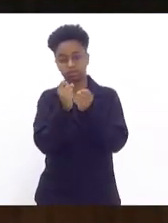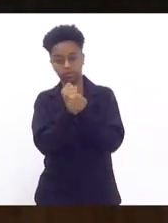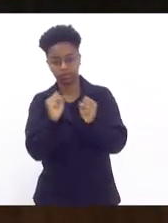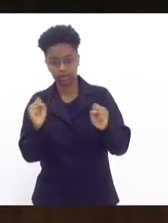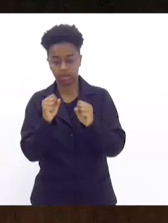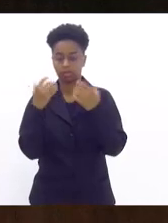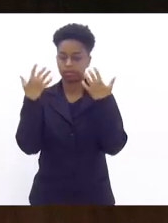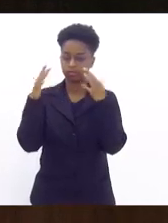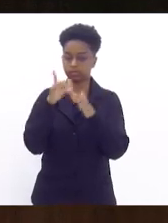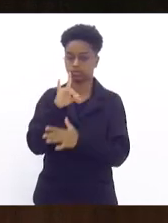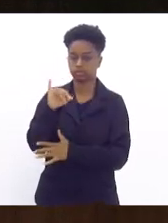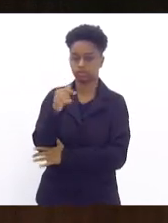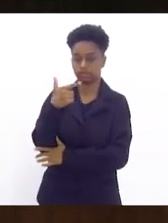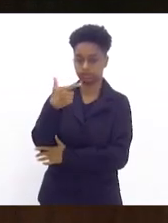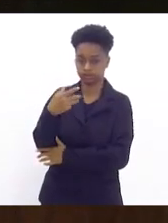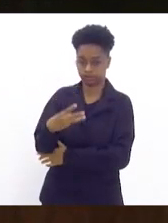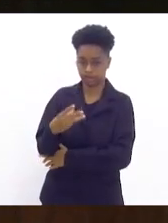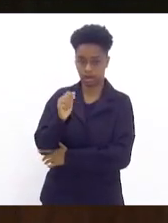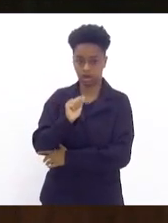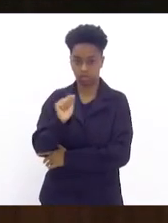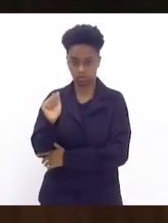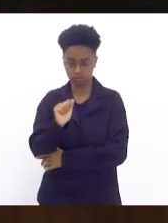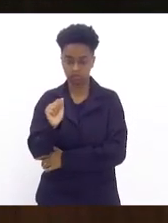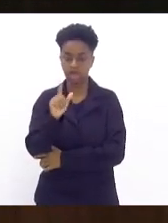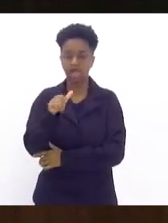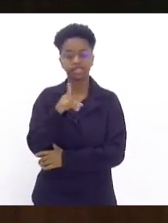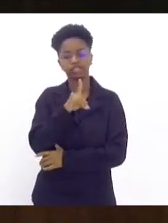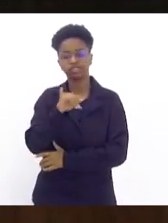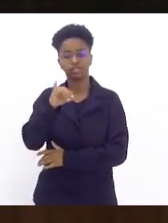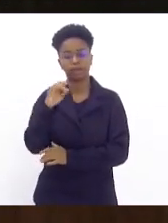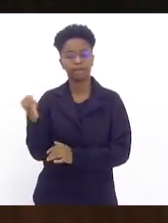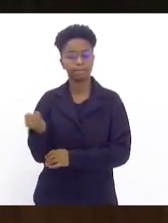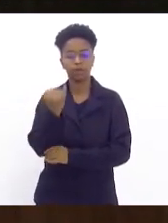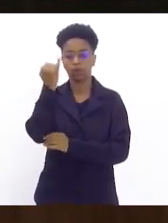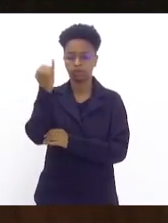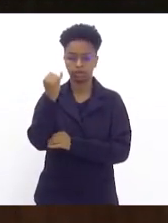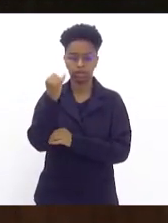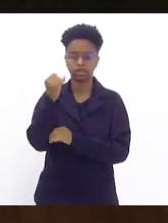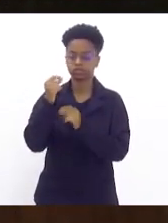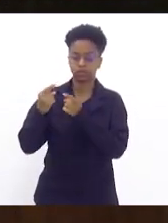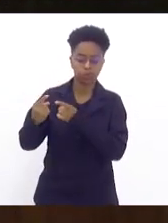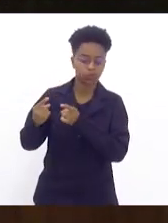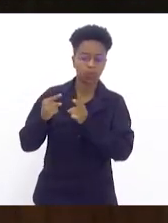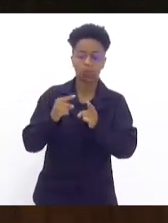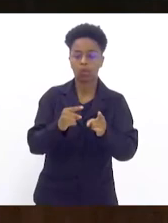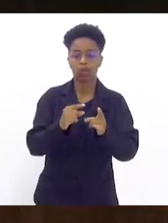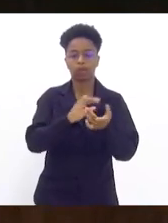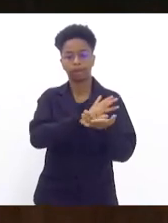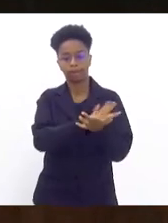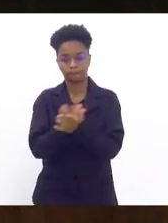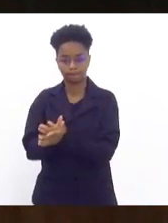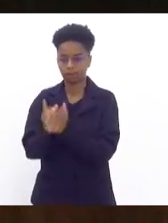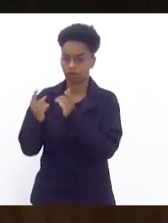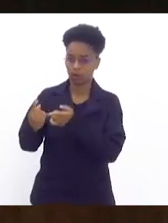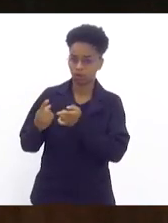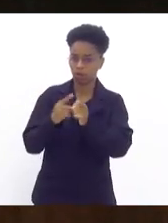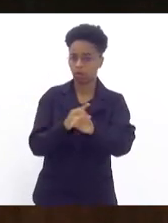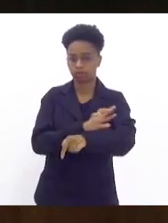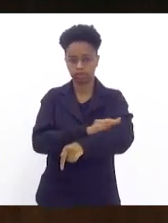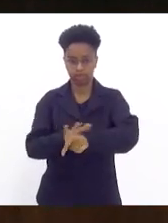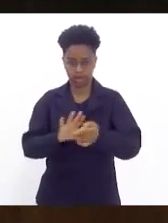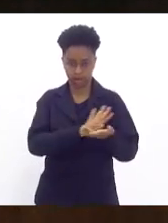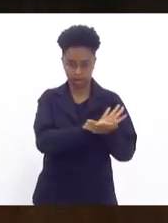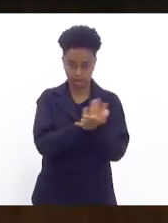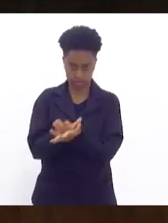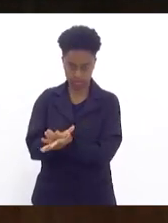é mais uma data importante no combate à discriminação e no combate ao racismo nós